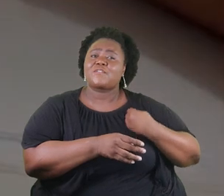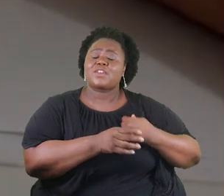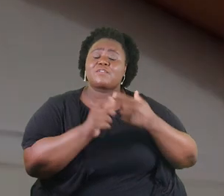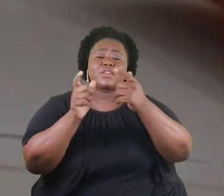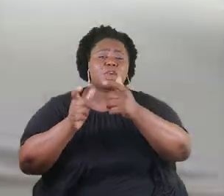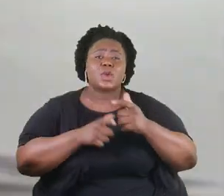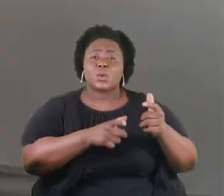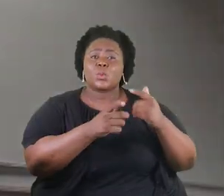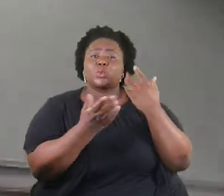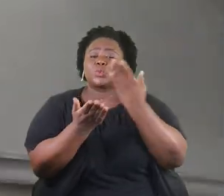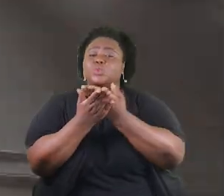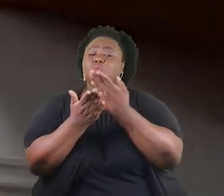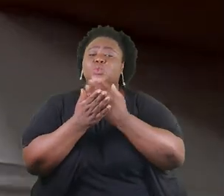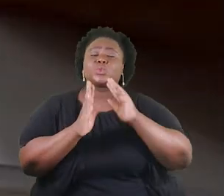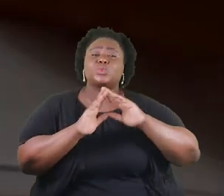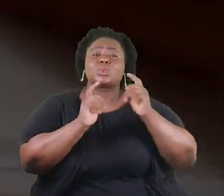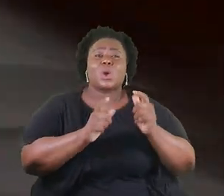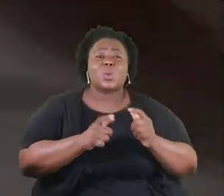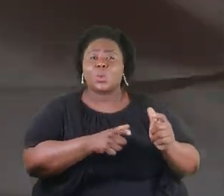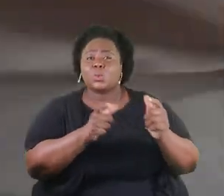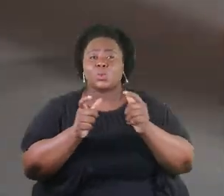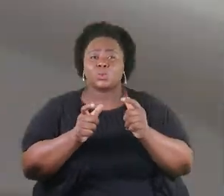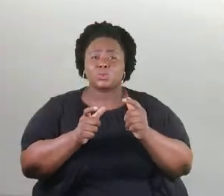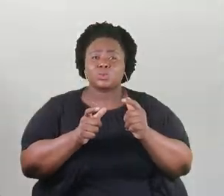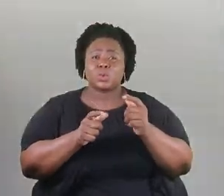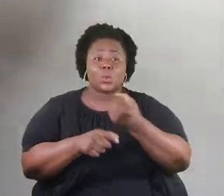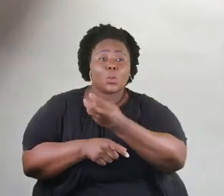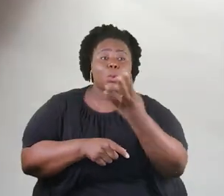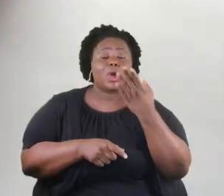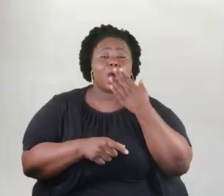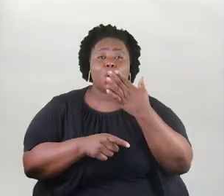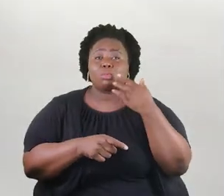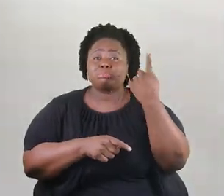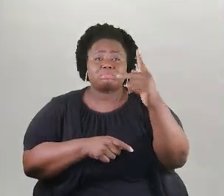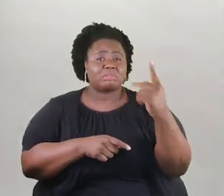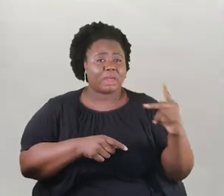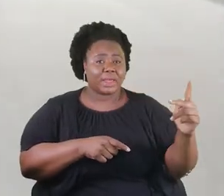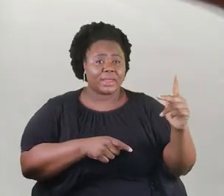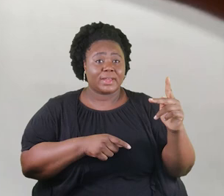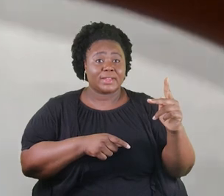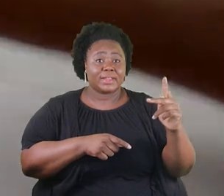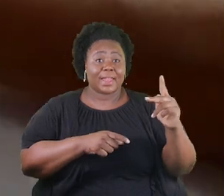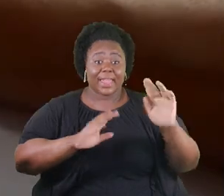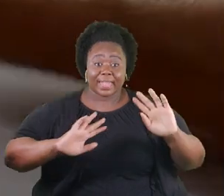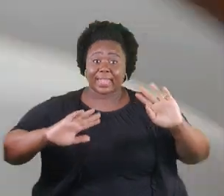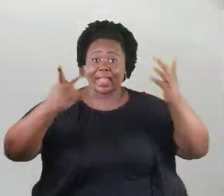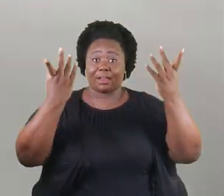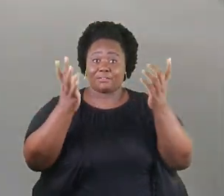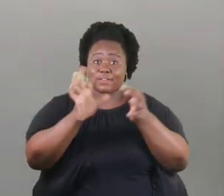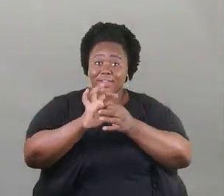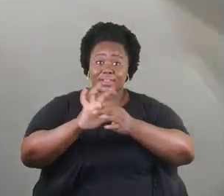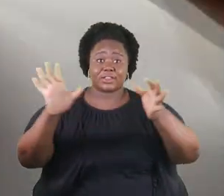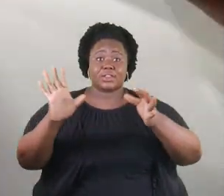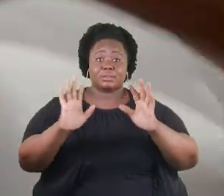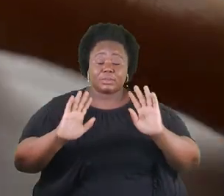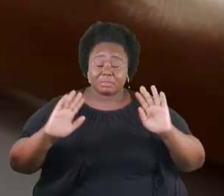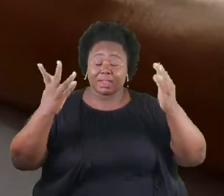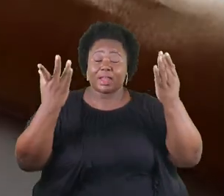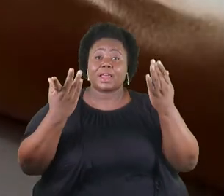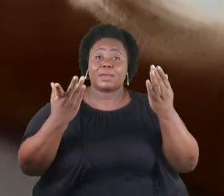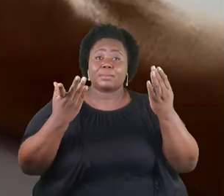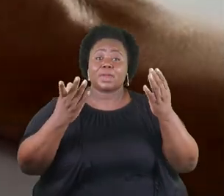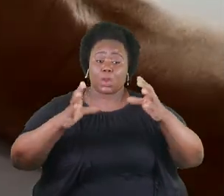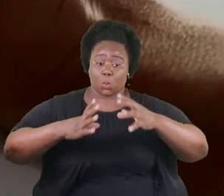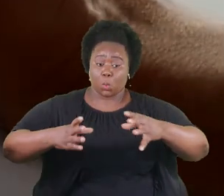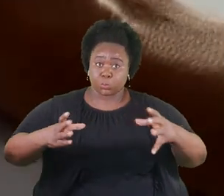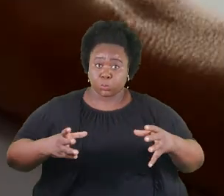bairros, estuda em quais escolas e tem quais cores? Na festa de independência que dele se comemora, o bolo